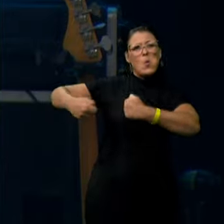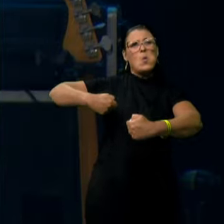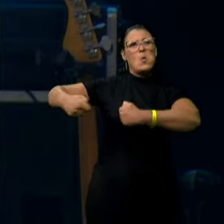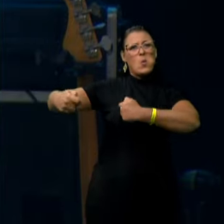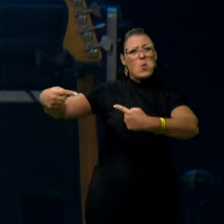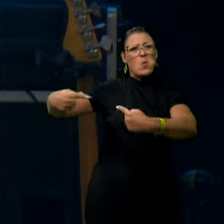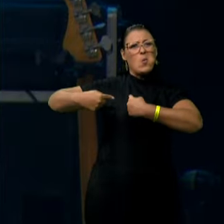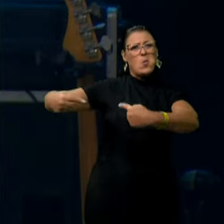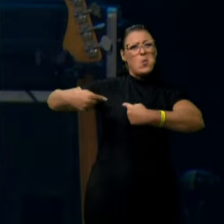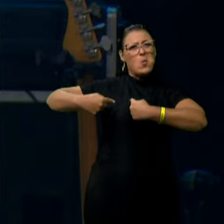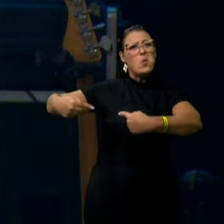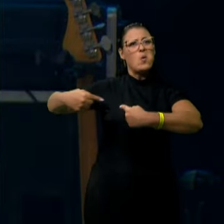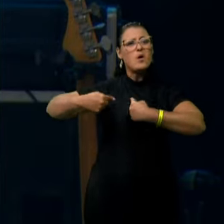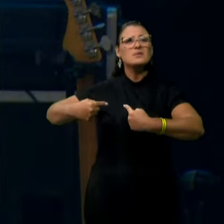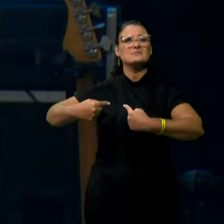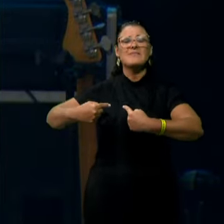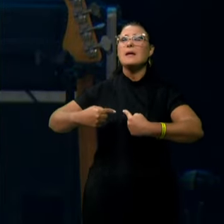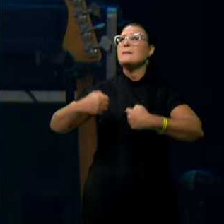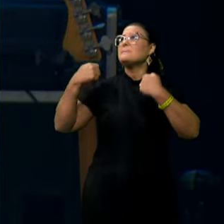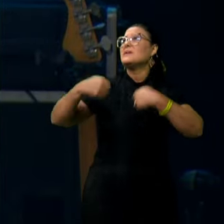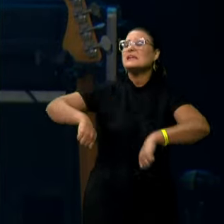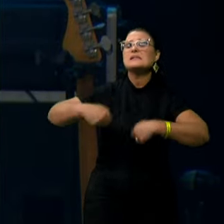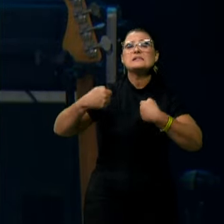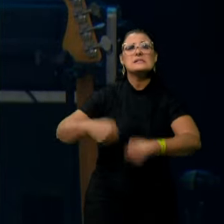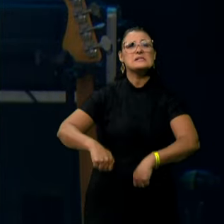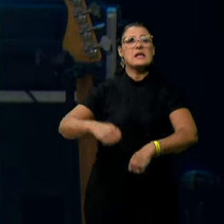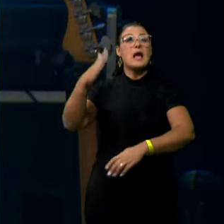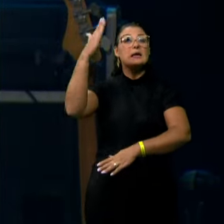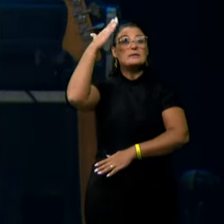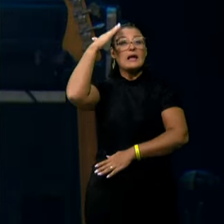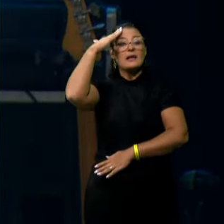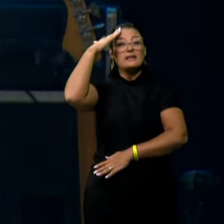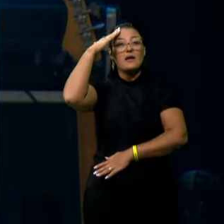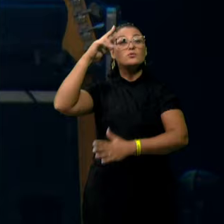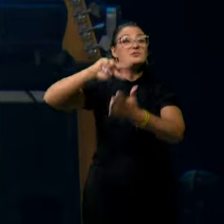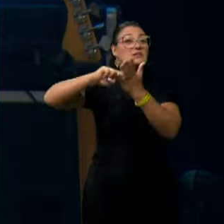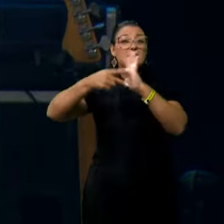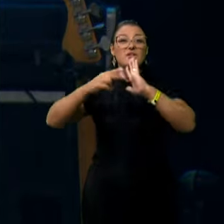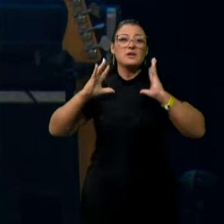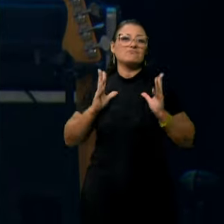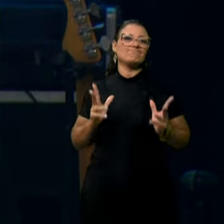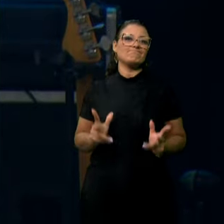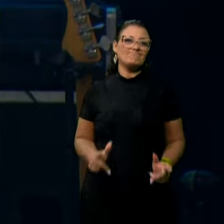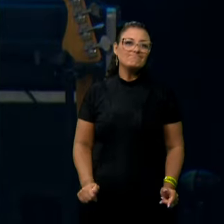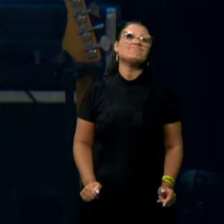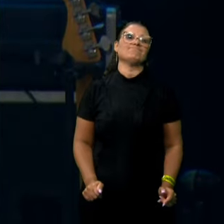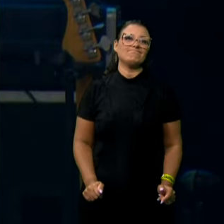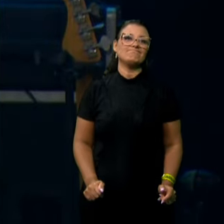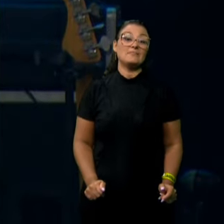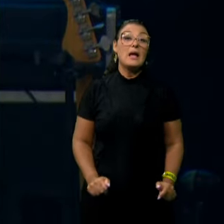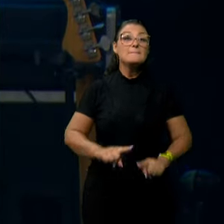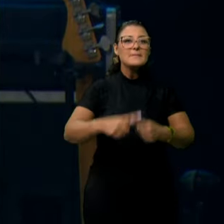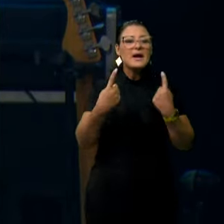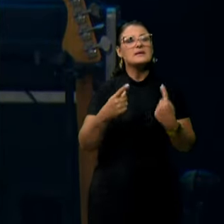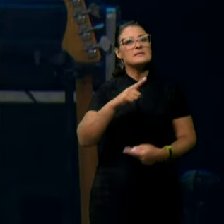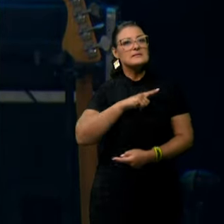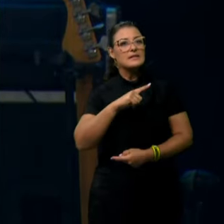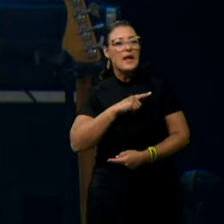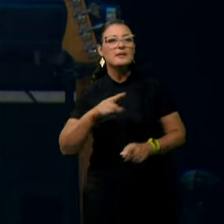próprio patamar e dar essa entidade mas existem outra coisa que a batalha espiritual